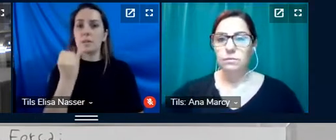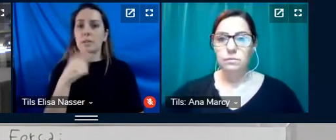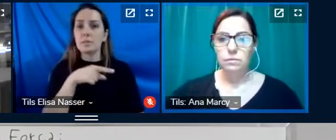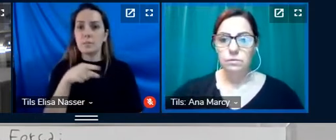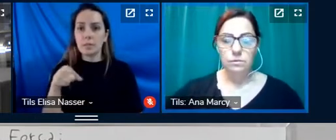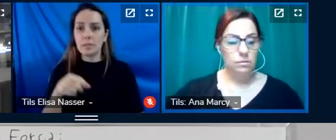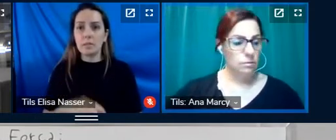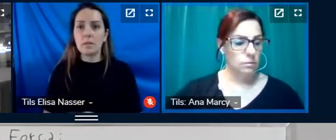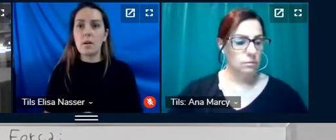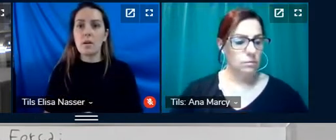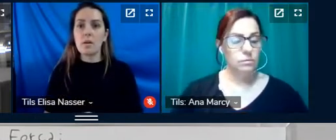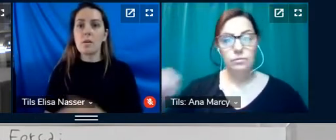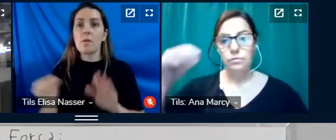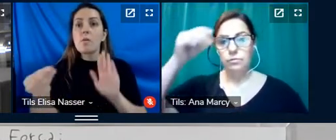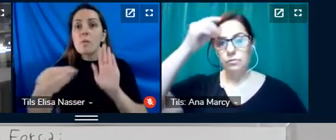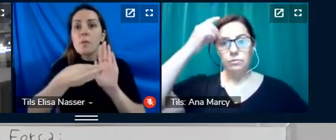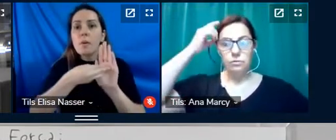Então vou colocar aqui, ó,